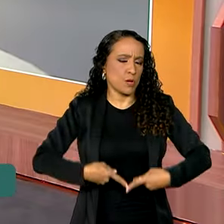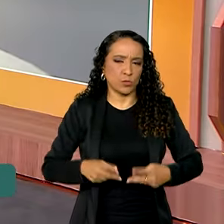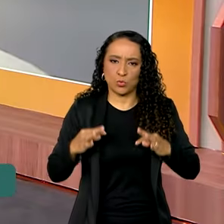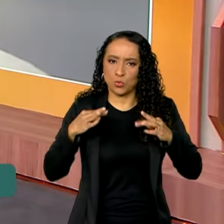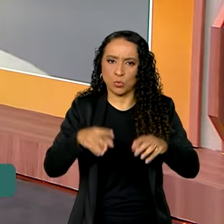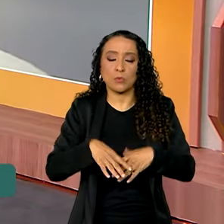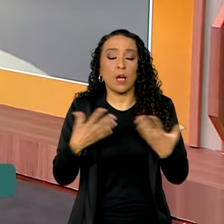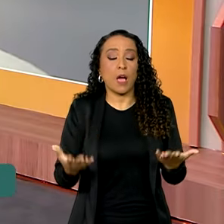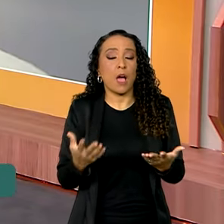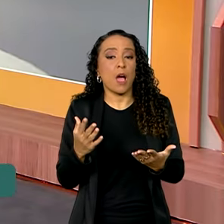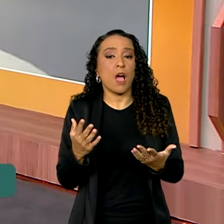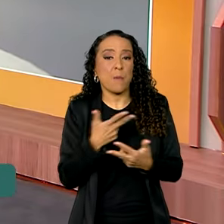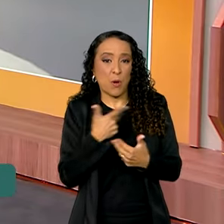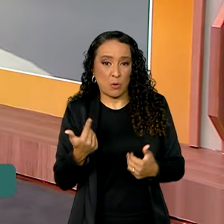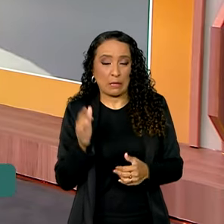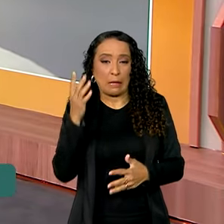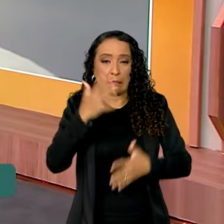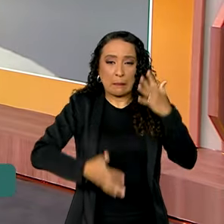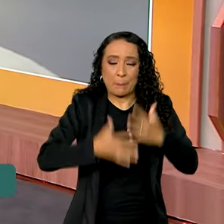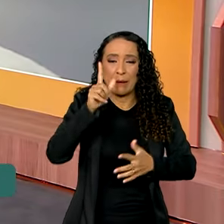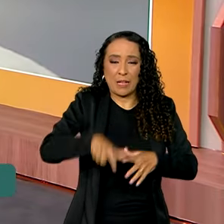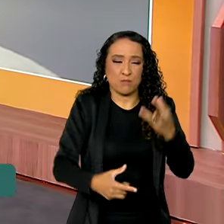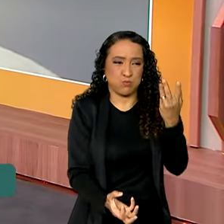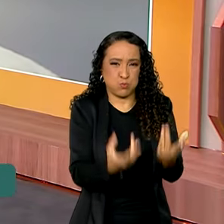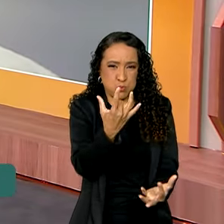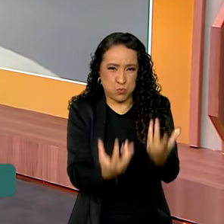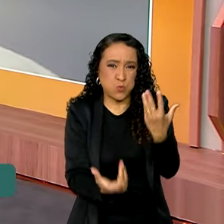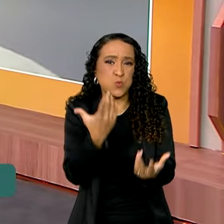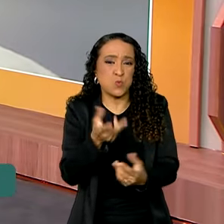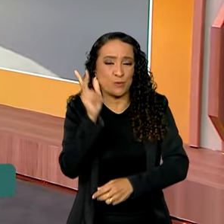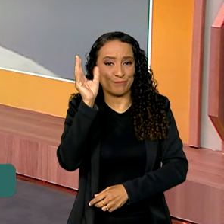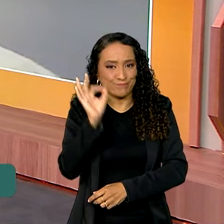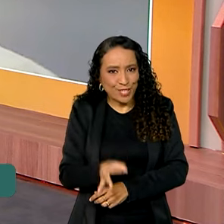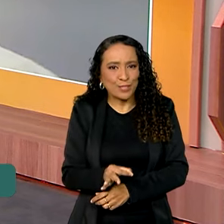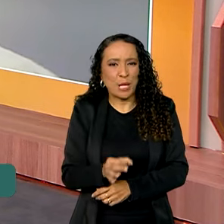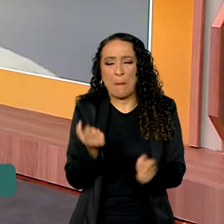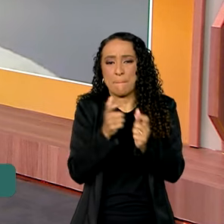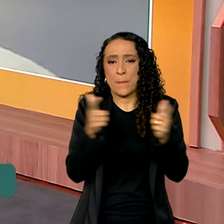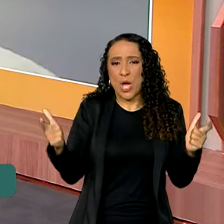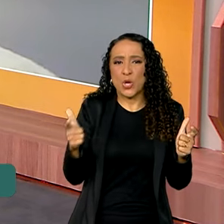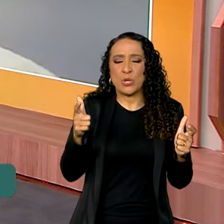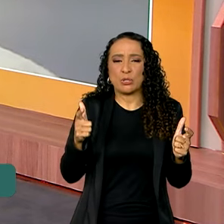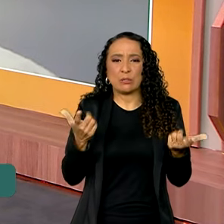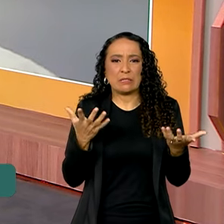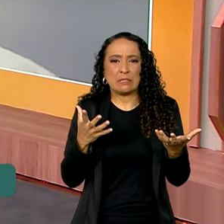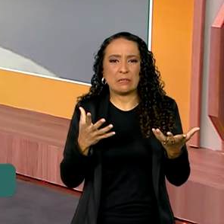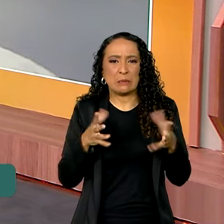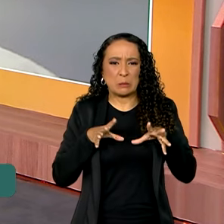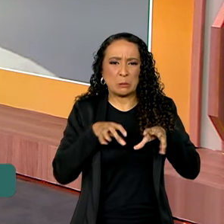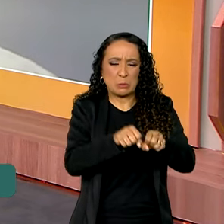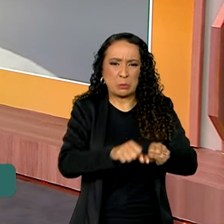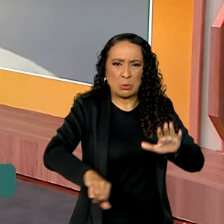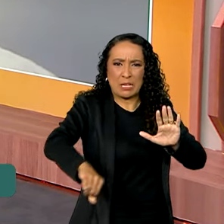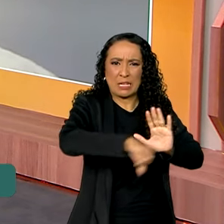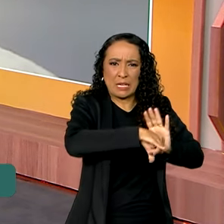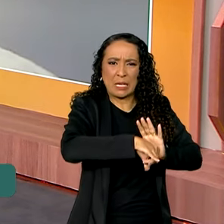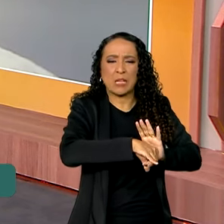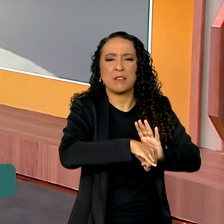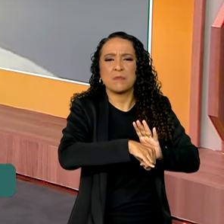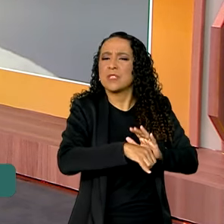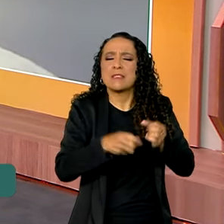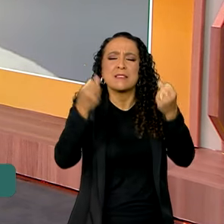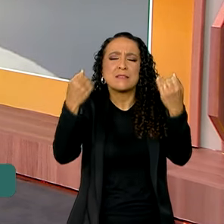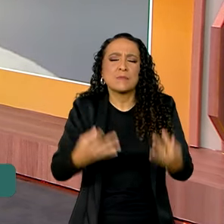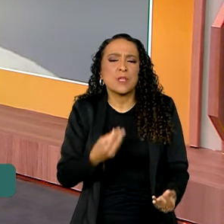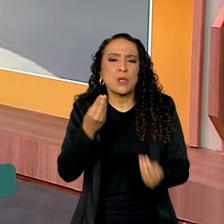Agora, uma coisa que atrapalha muito são os incêndios florestais, né, professor? A maioria deles, ataques criminosos. Explica